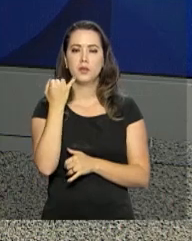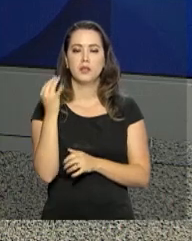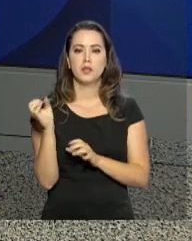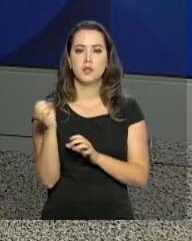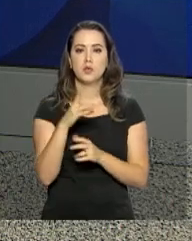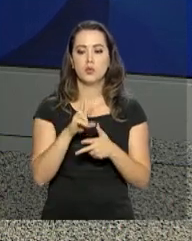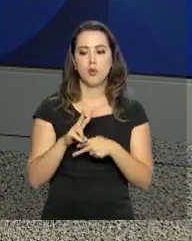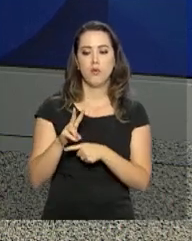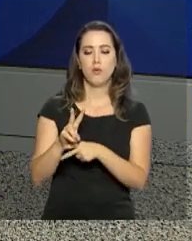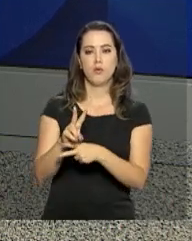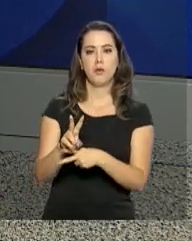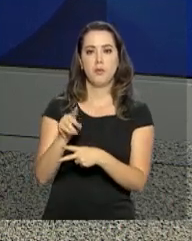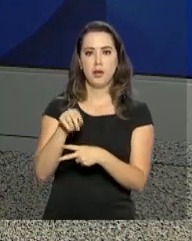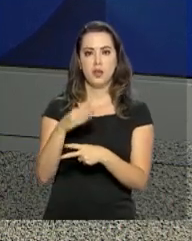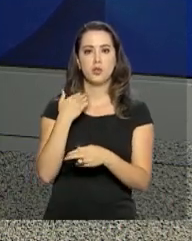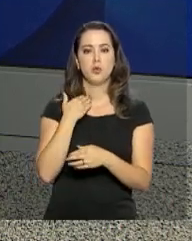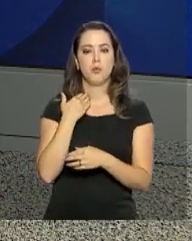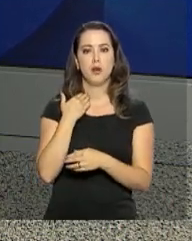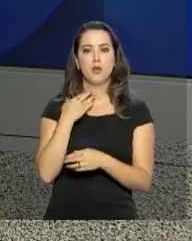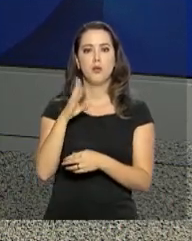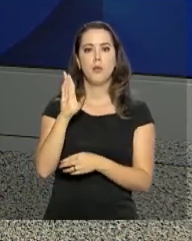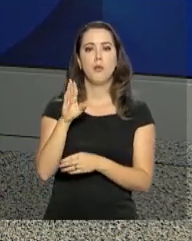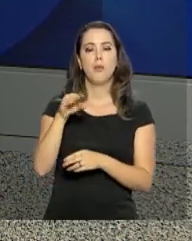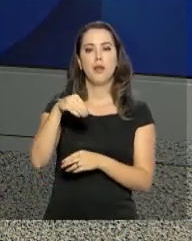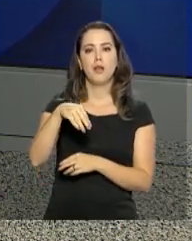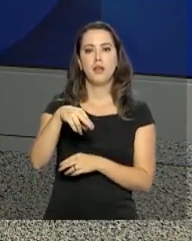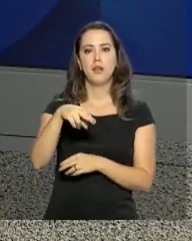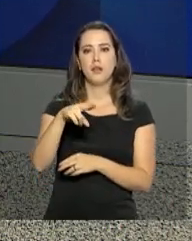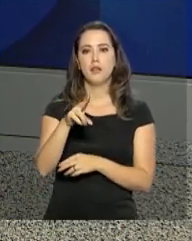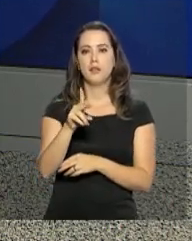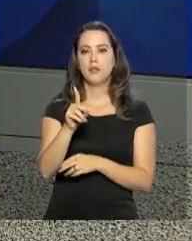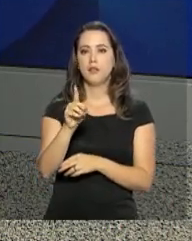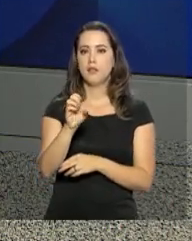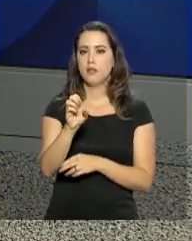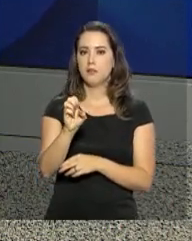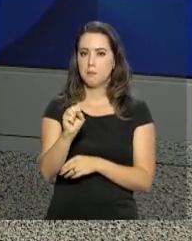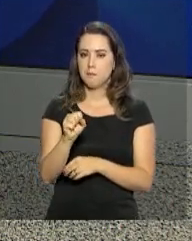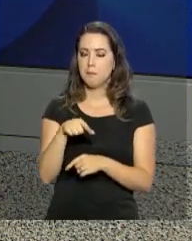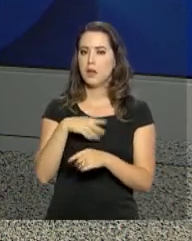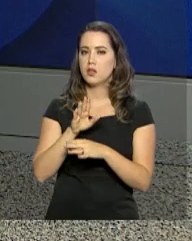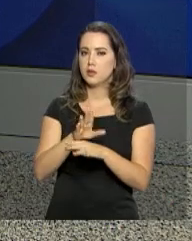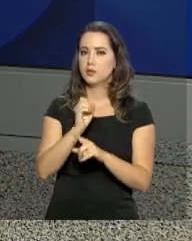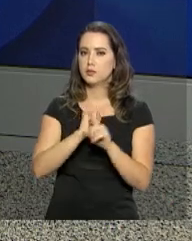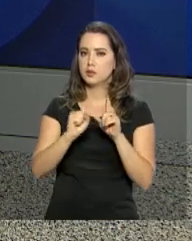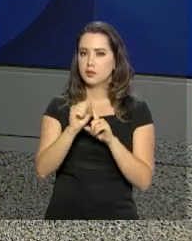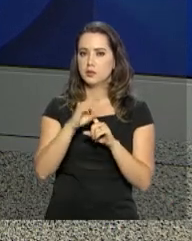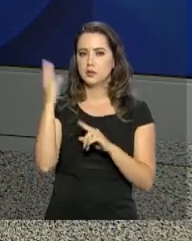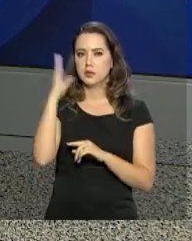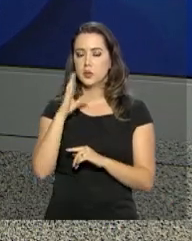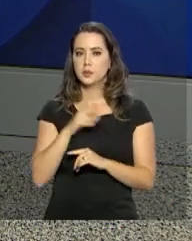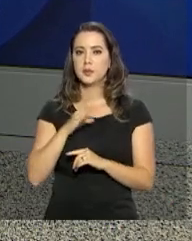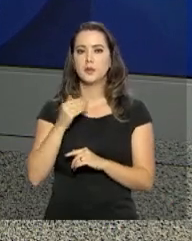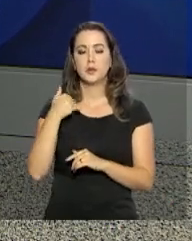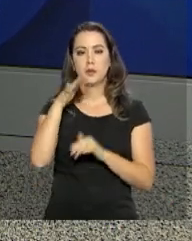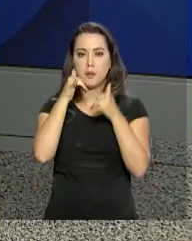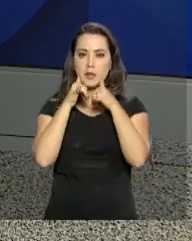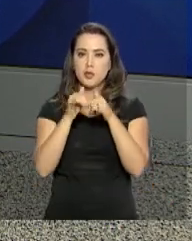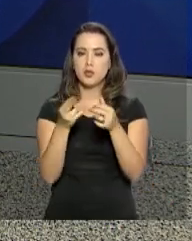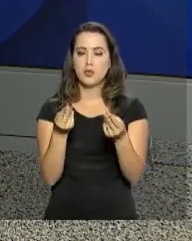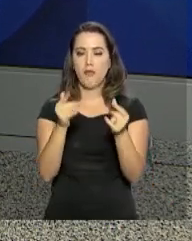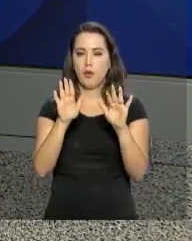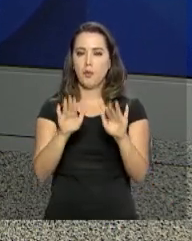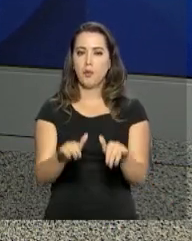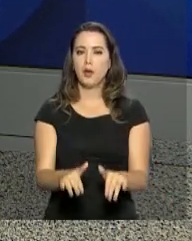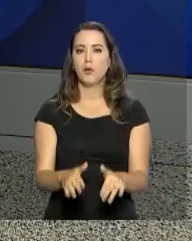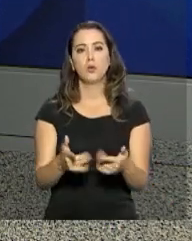novas linhas de crédito do bnds colaboram para que a sociedade brasileira tem energia mais sustentável ea preço justo